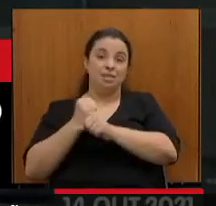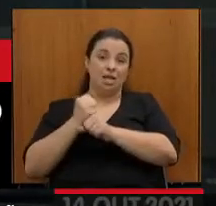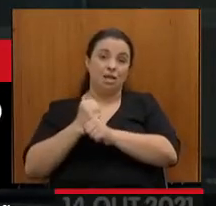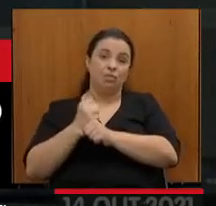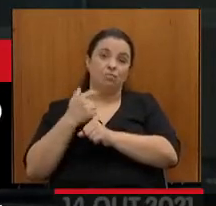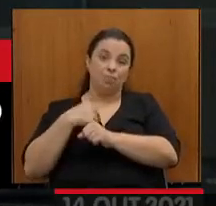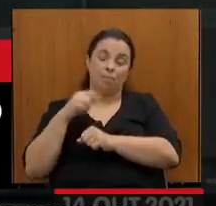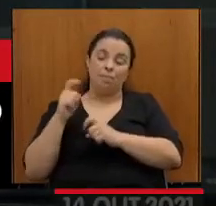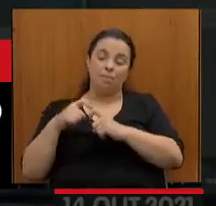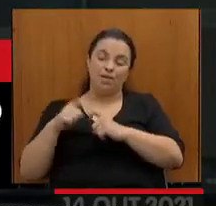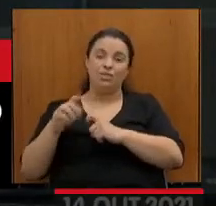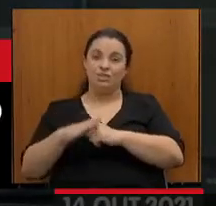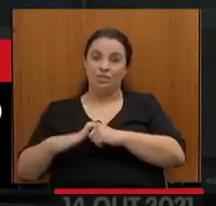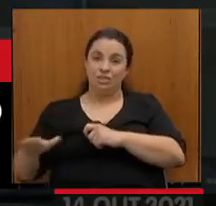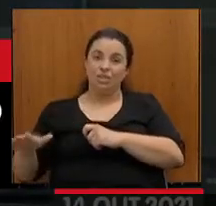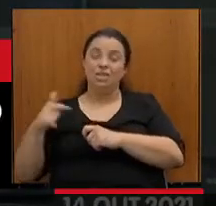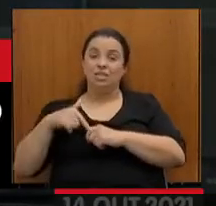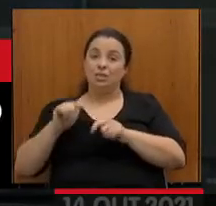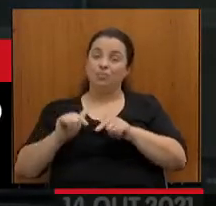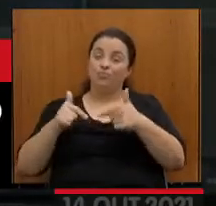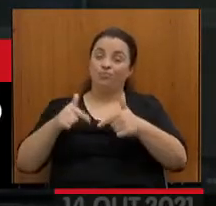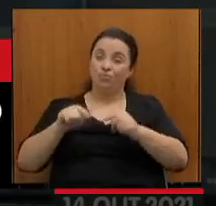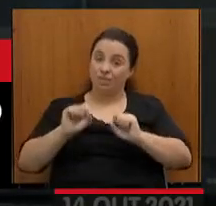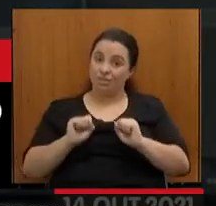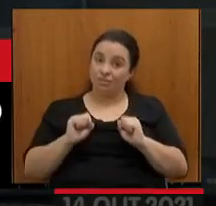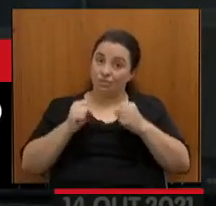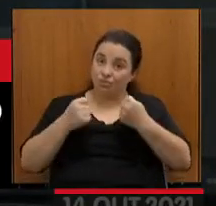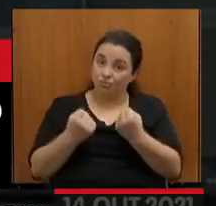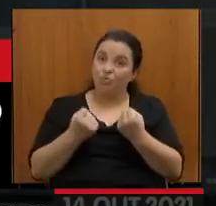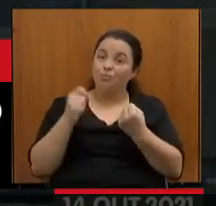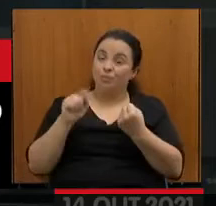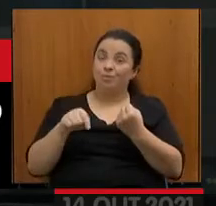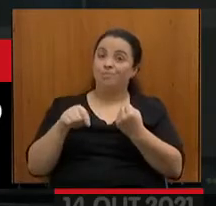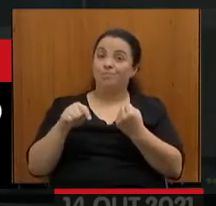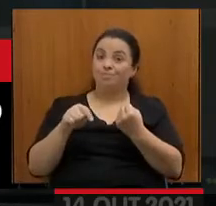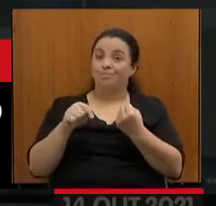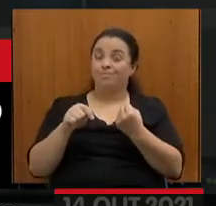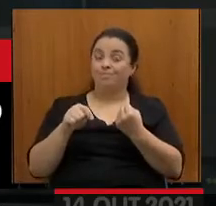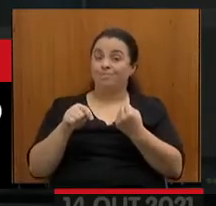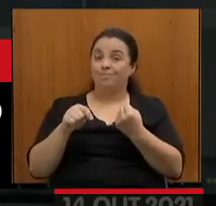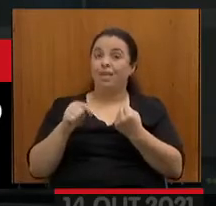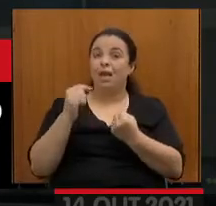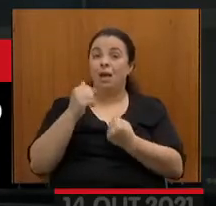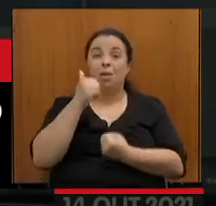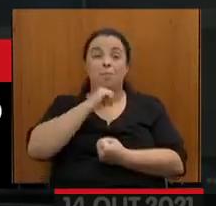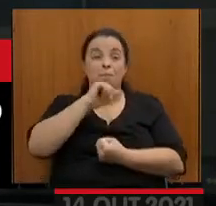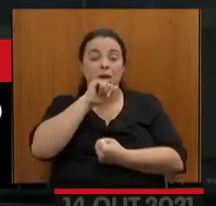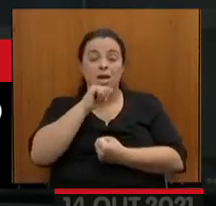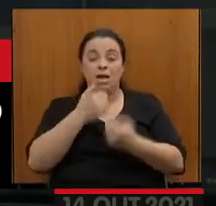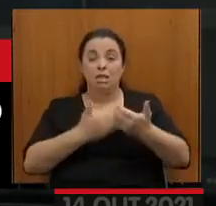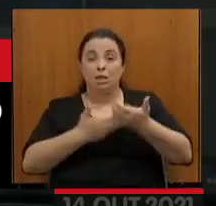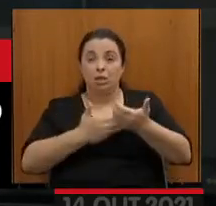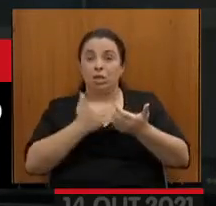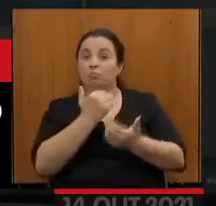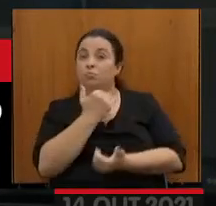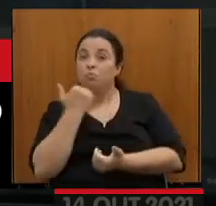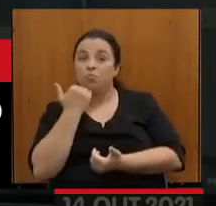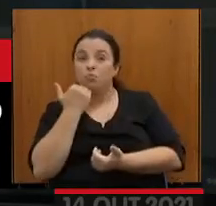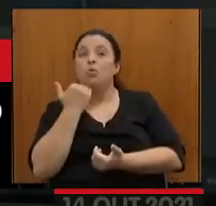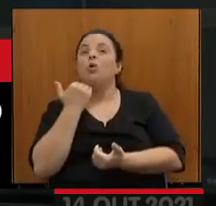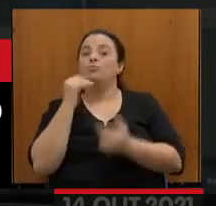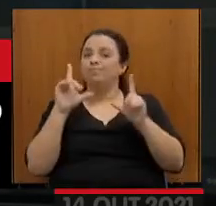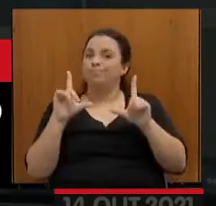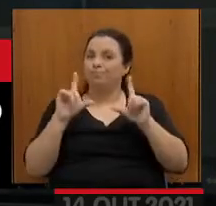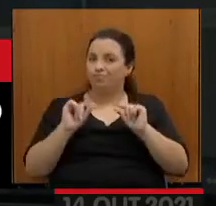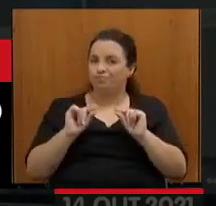né, nesse esforço pela redução da mortalidade materna e infantil, especialmente da infantil, no meu caso, mas a materna